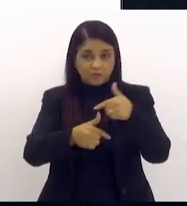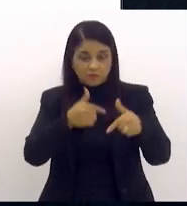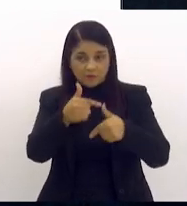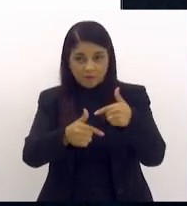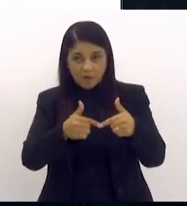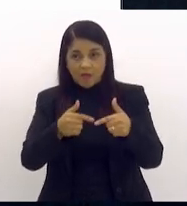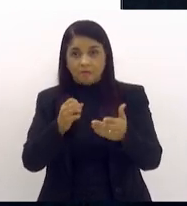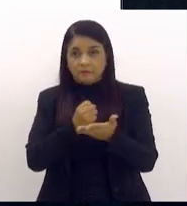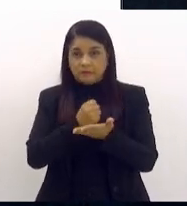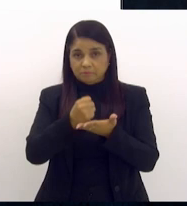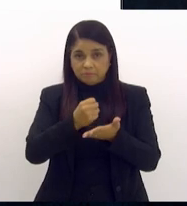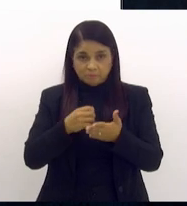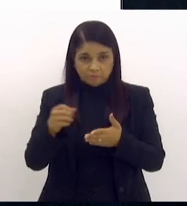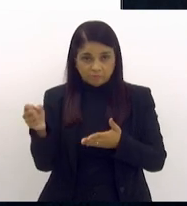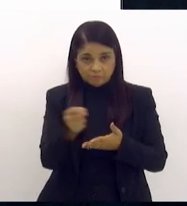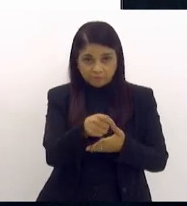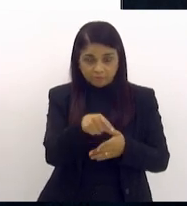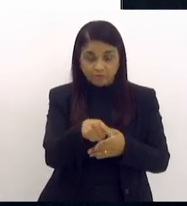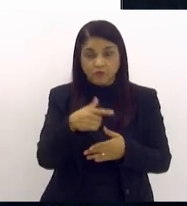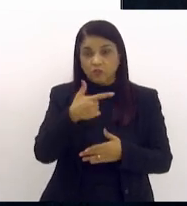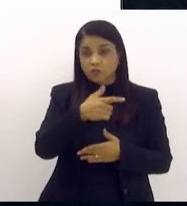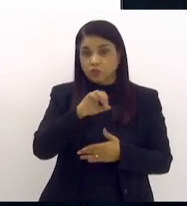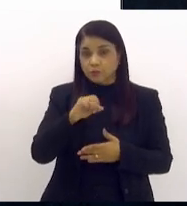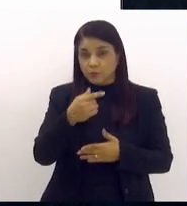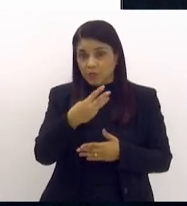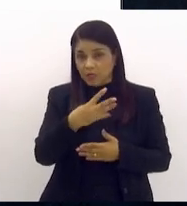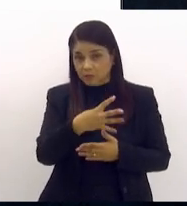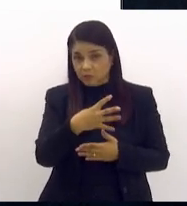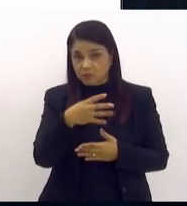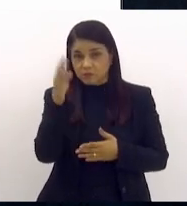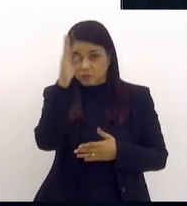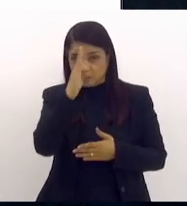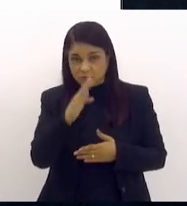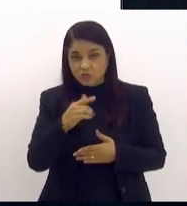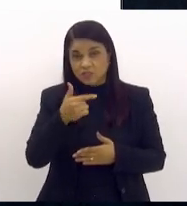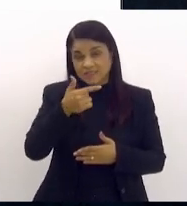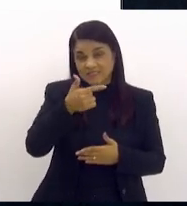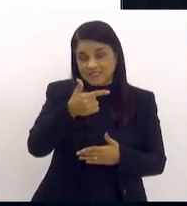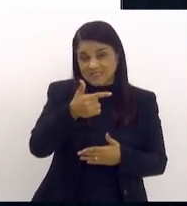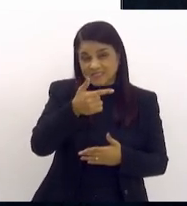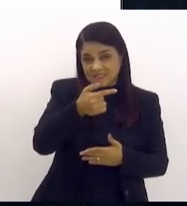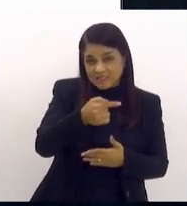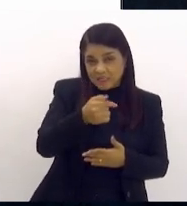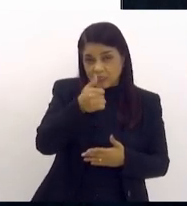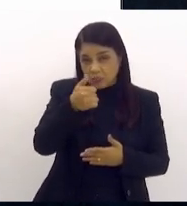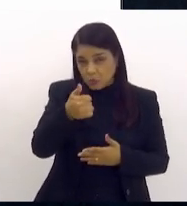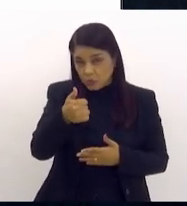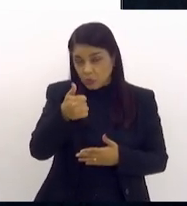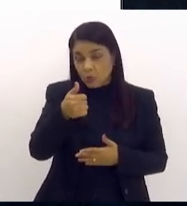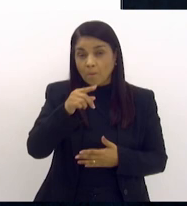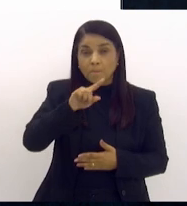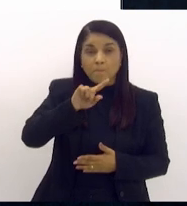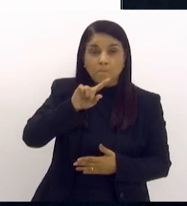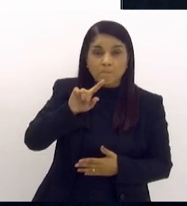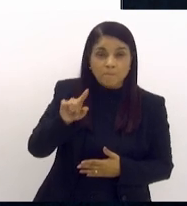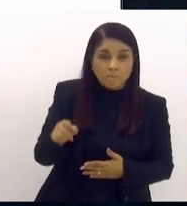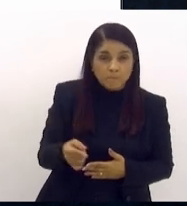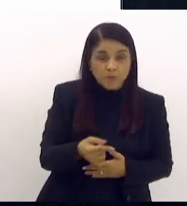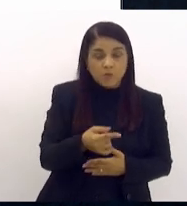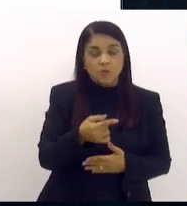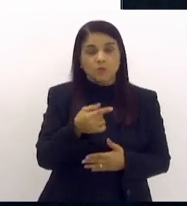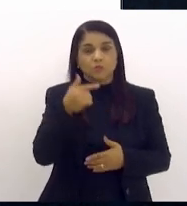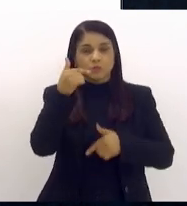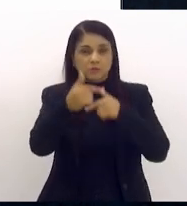ideia em 2014 no Brasil você você tinha pela Rai 71,6 mil trabalhadores diretos tá empregos